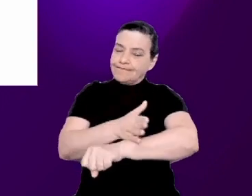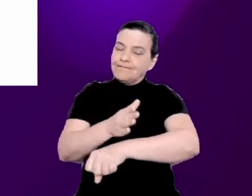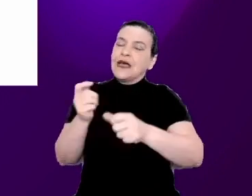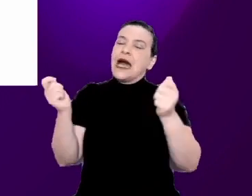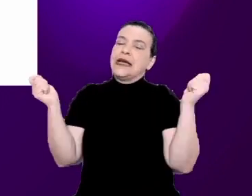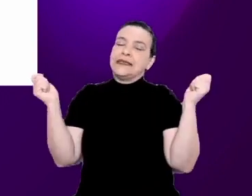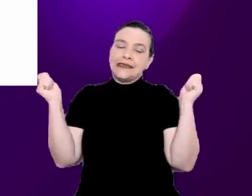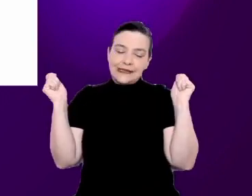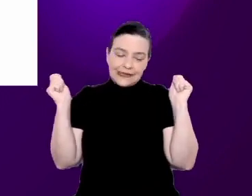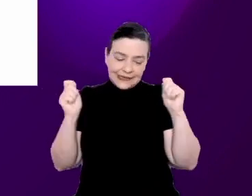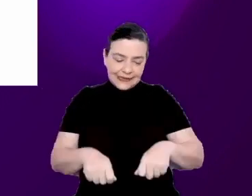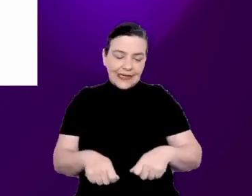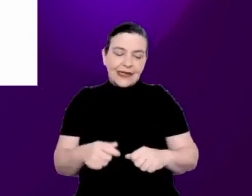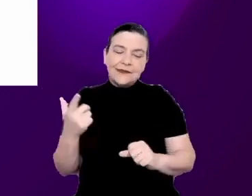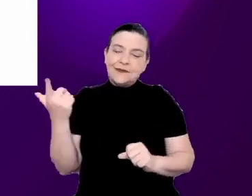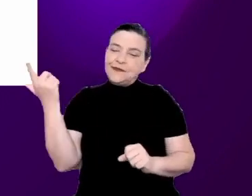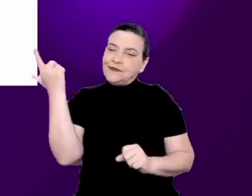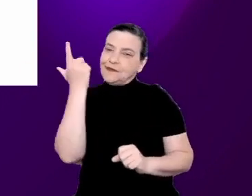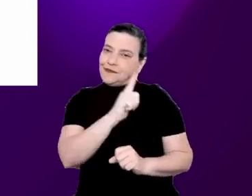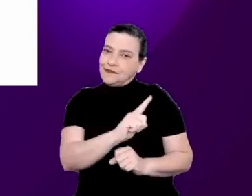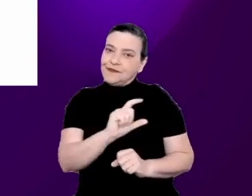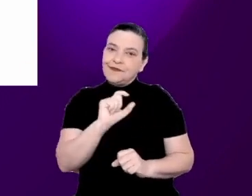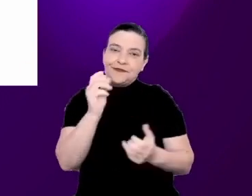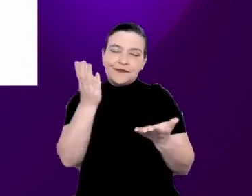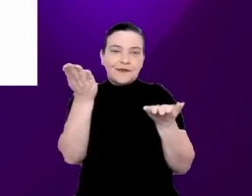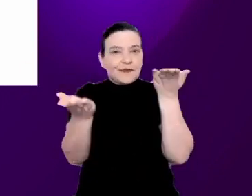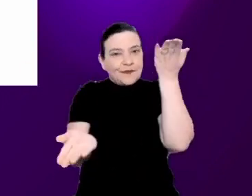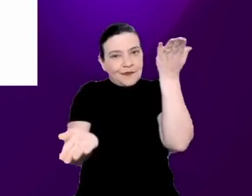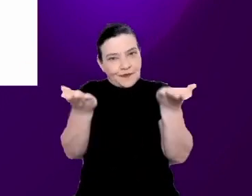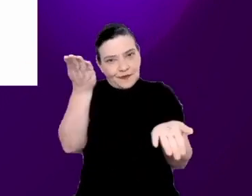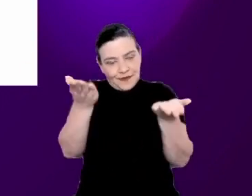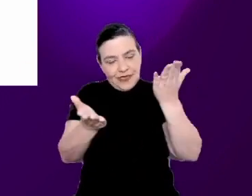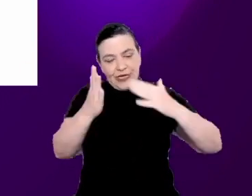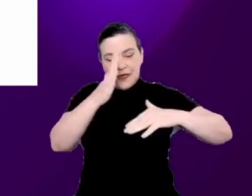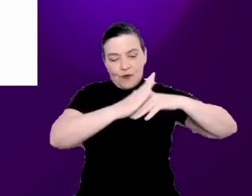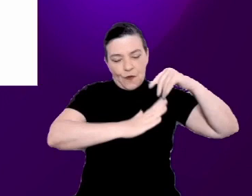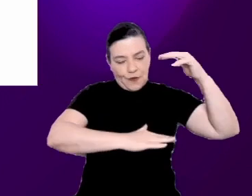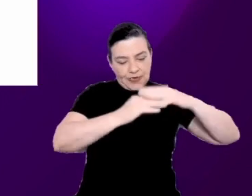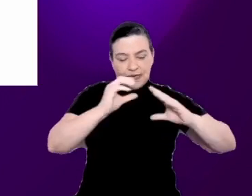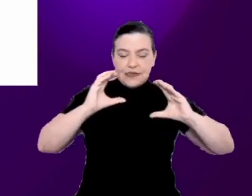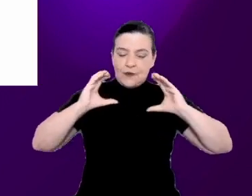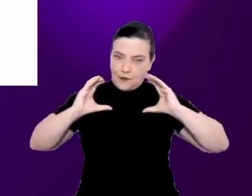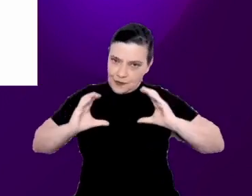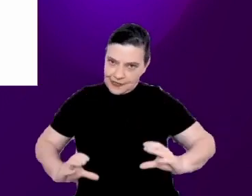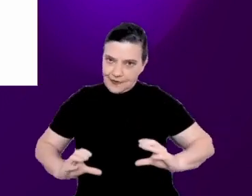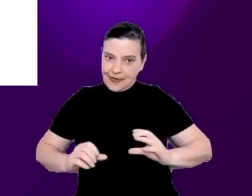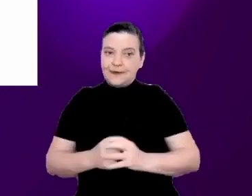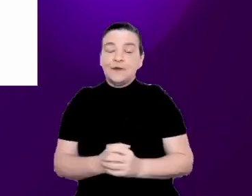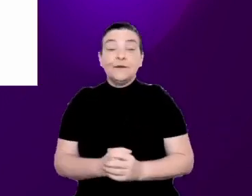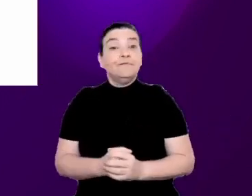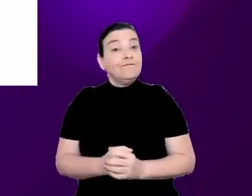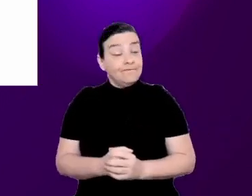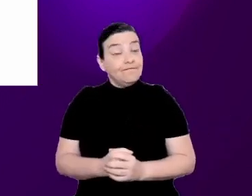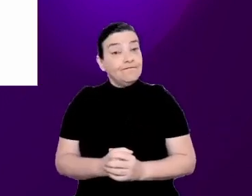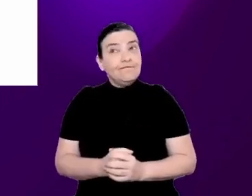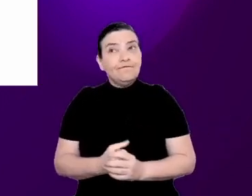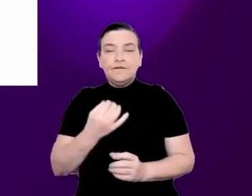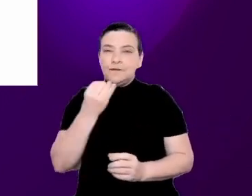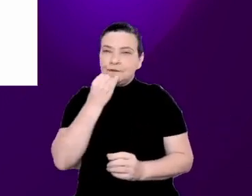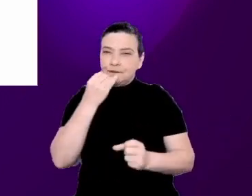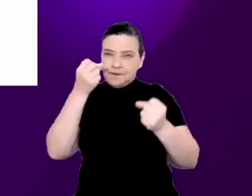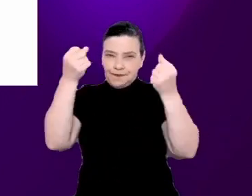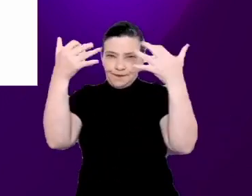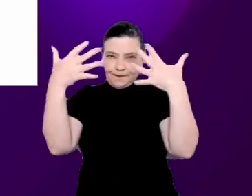igualitariamente nós tenhamos aí um equilíbrio entre competência e comportamento. Tá? Então, quando a gente